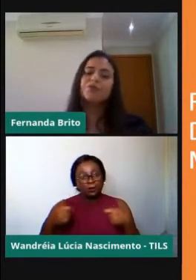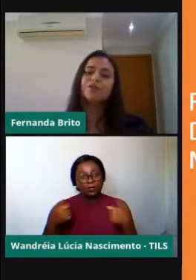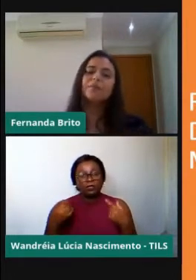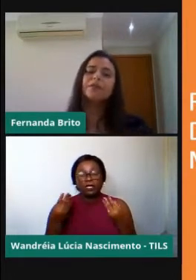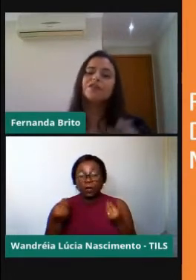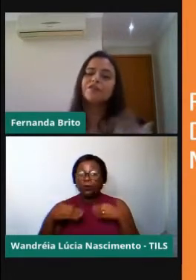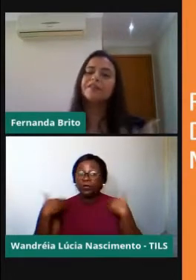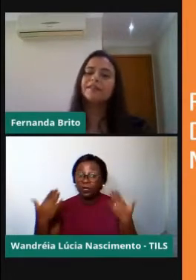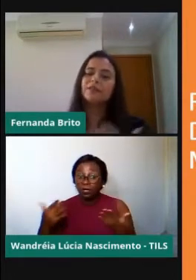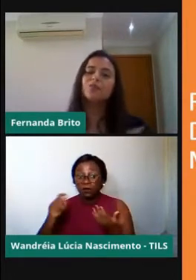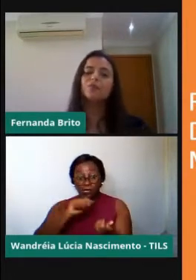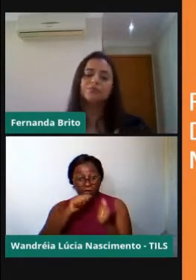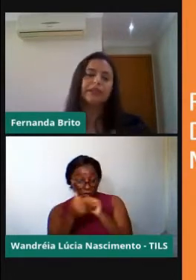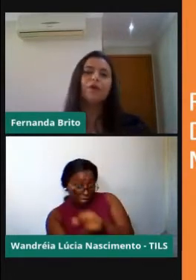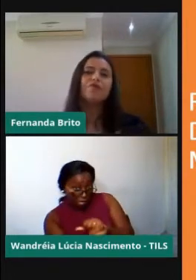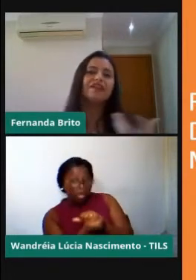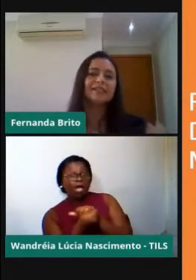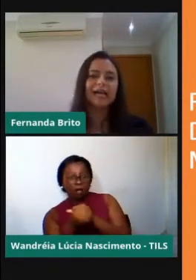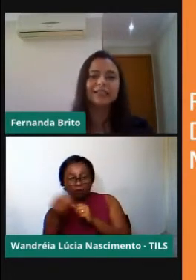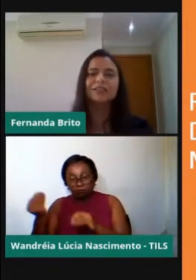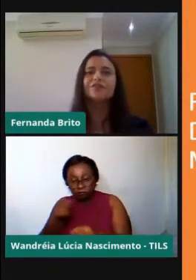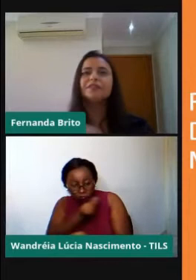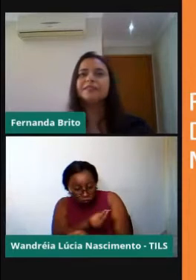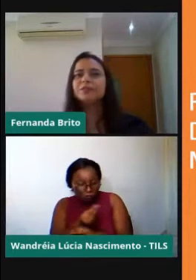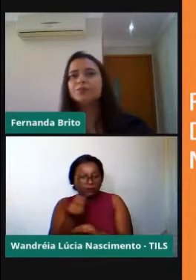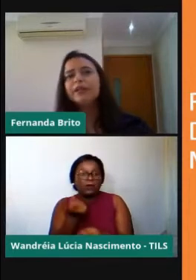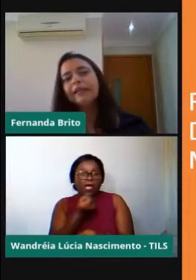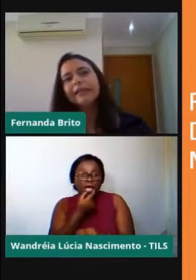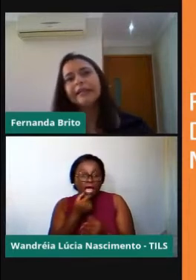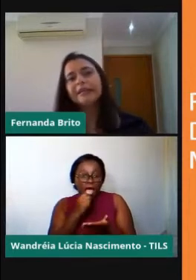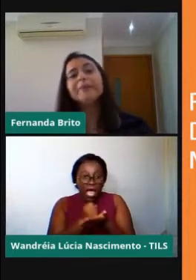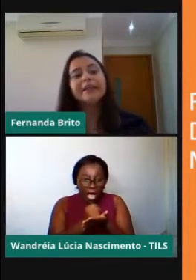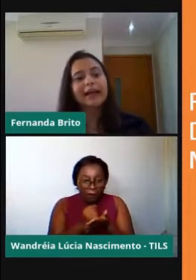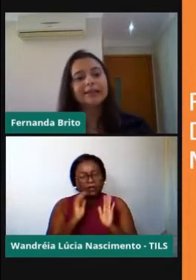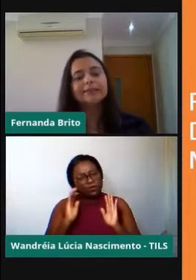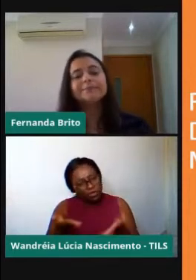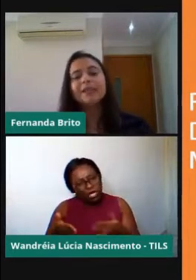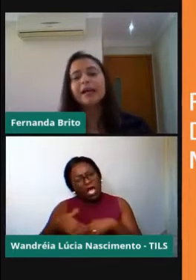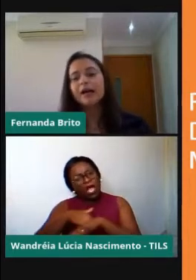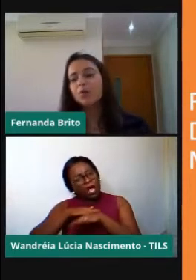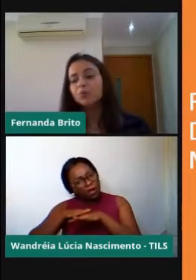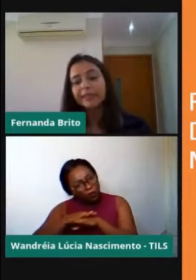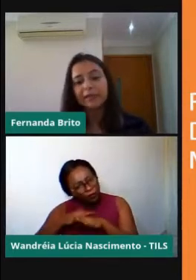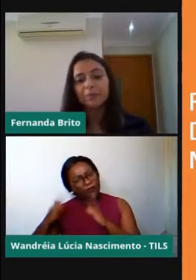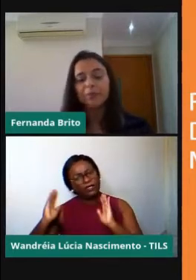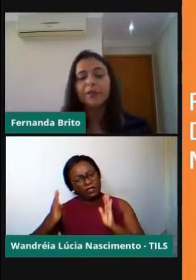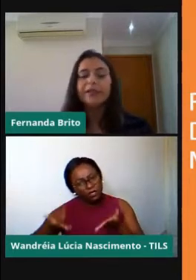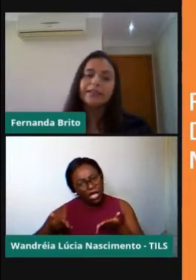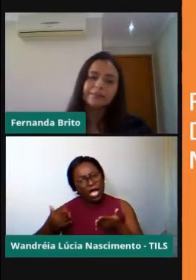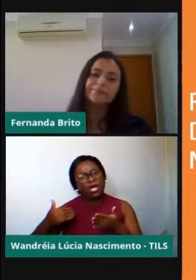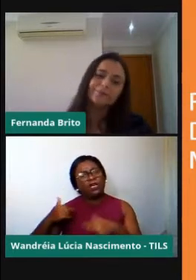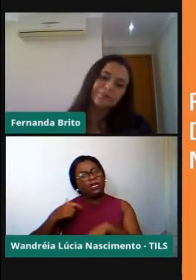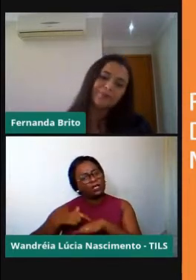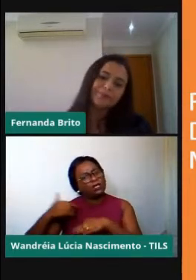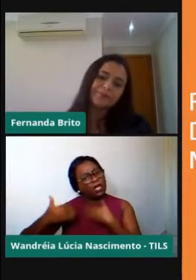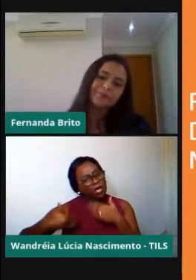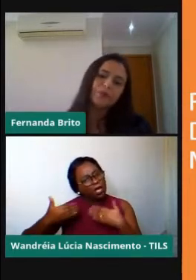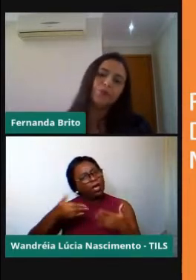estratégia do reposicionamento, ela já vem sendo, né, conversada, já vem sendo empregada há algum tempo.